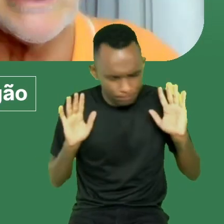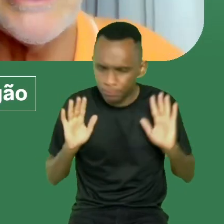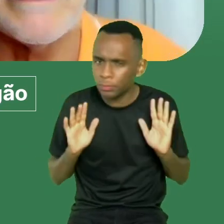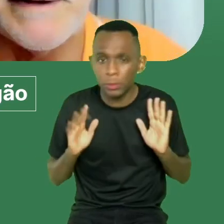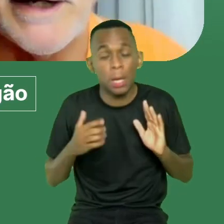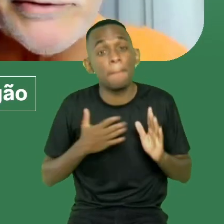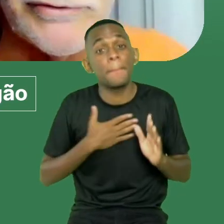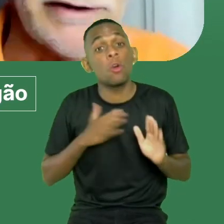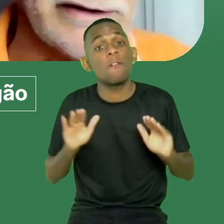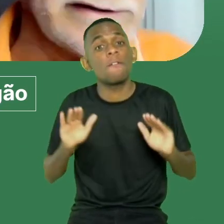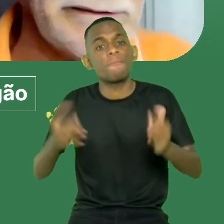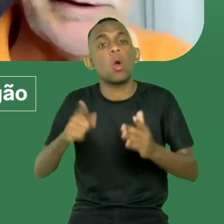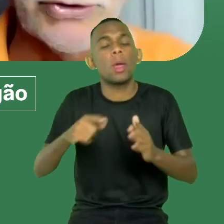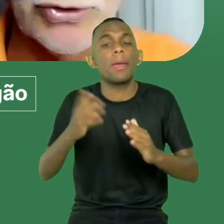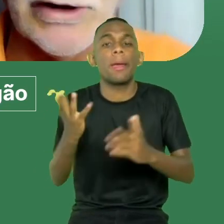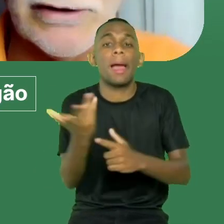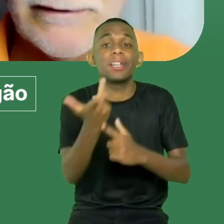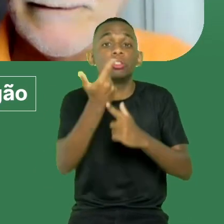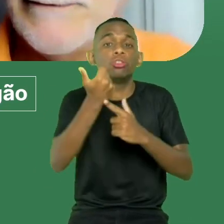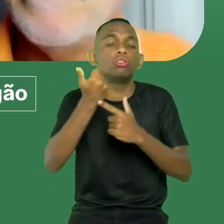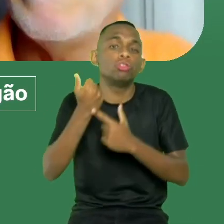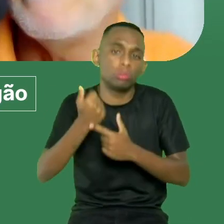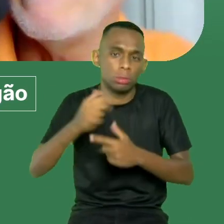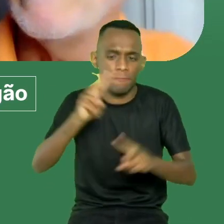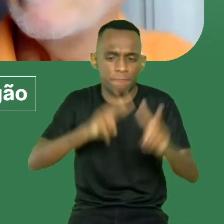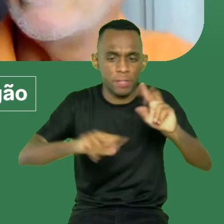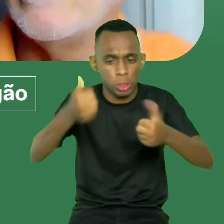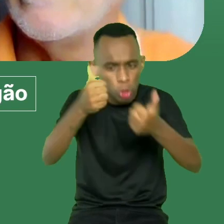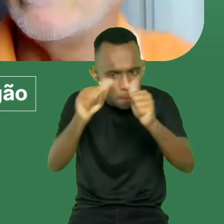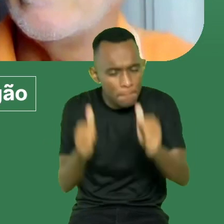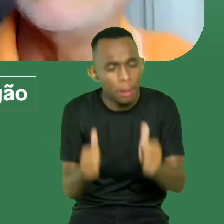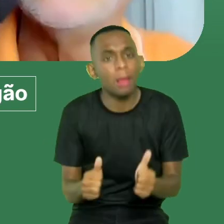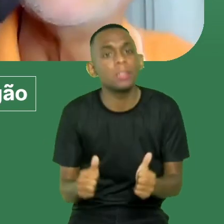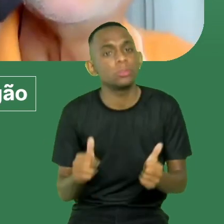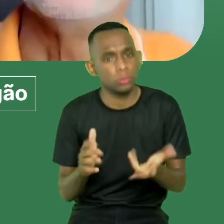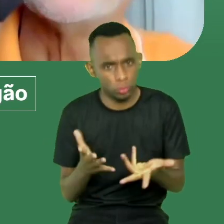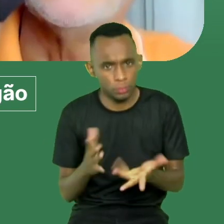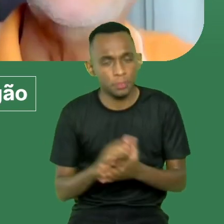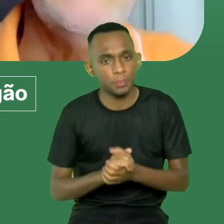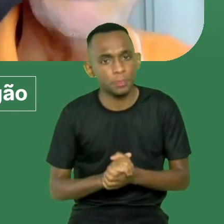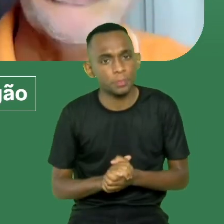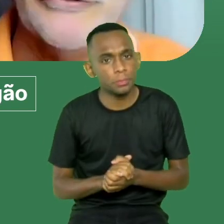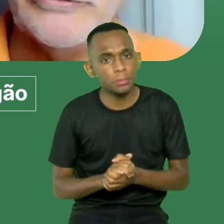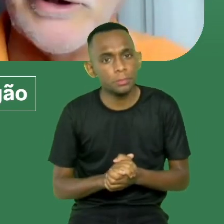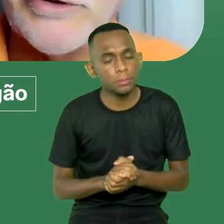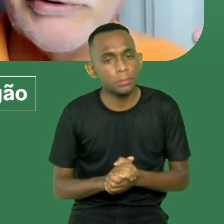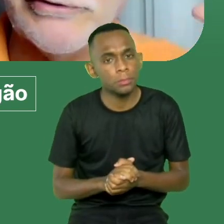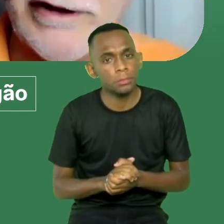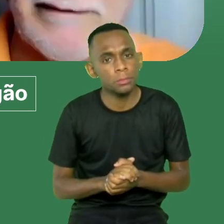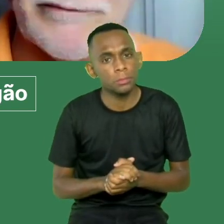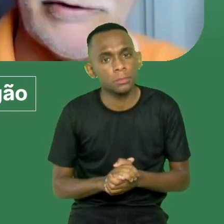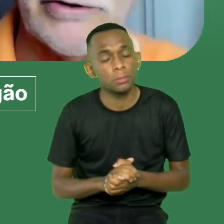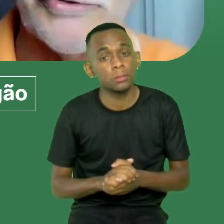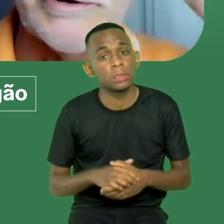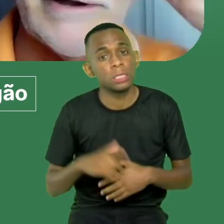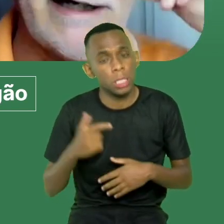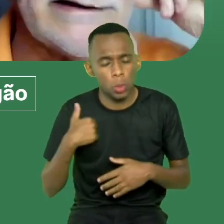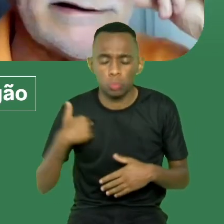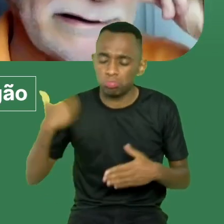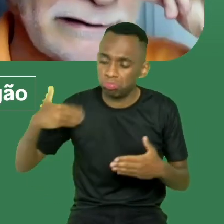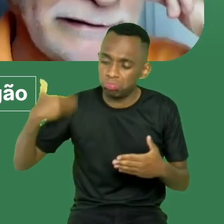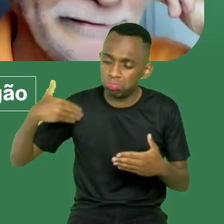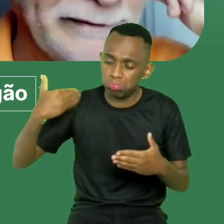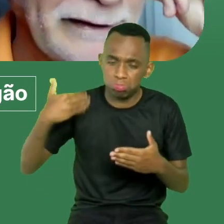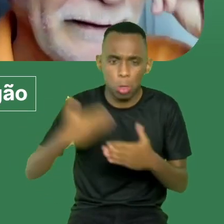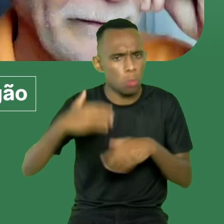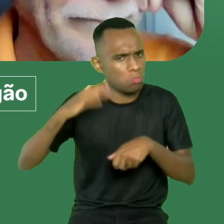era ser artista plástico, eu queria ser pintor, né? Aí eu fui durante muito tempo como